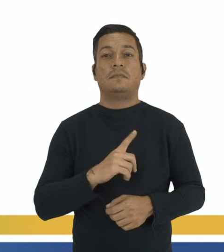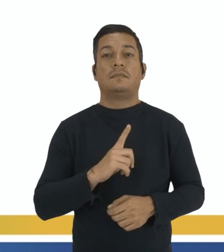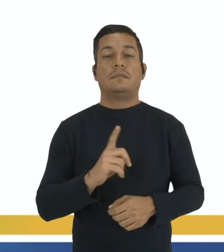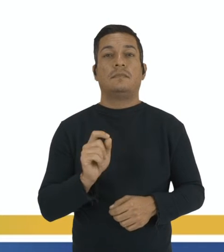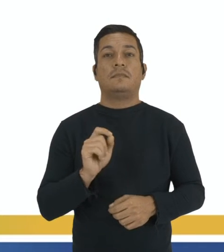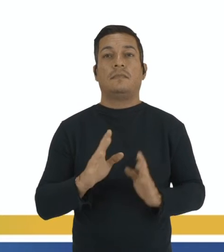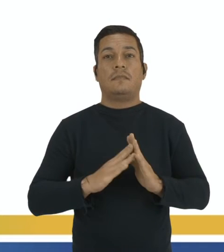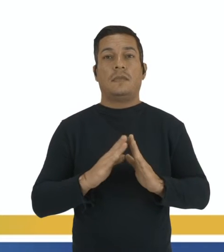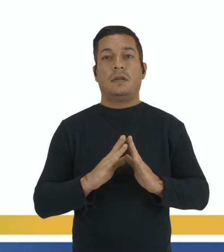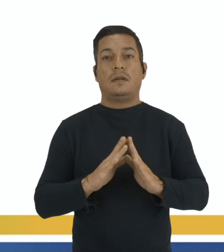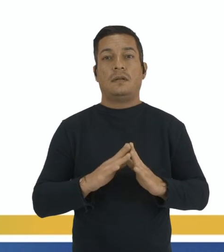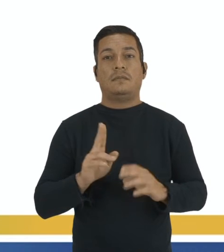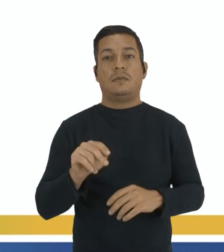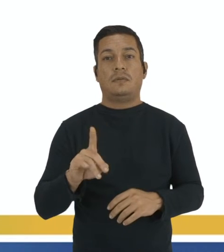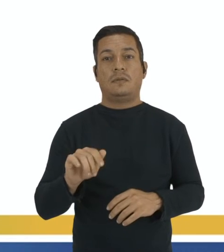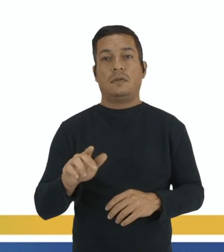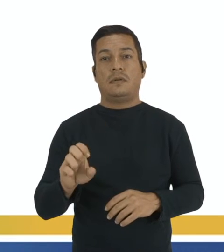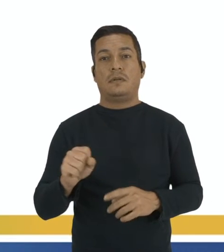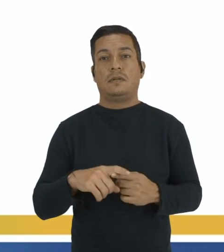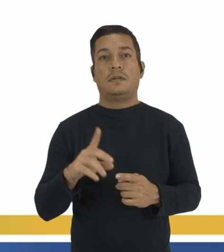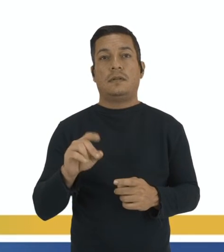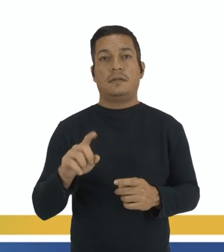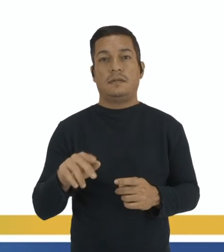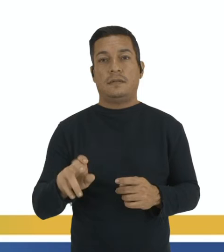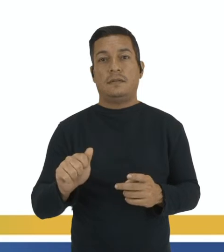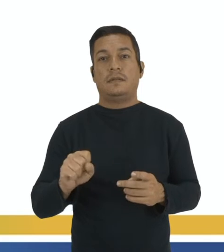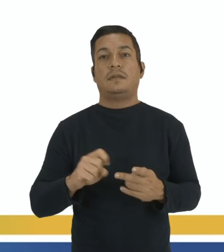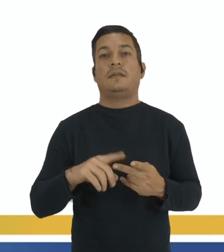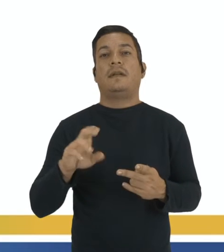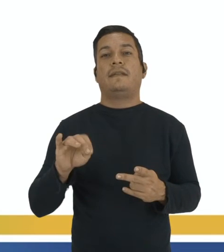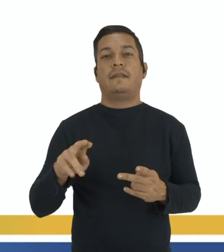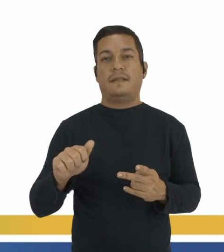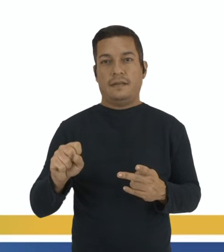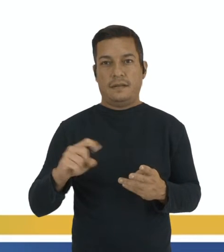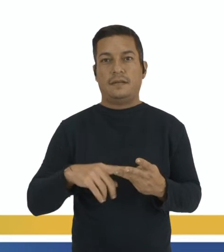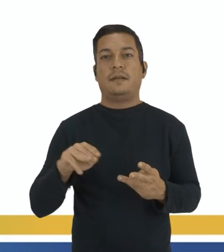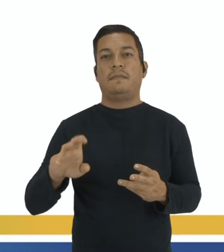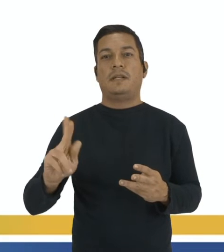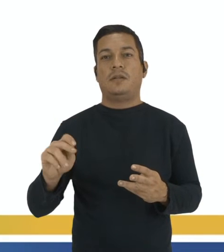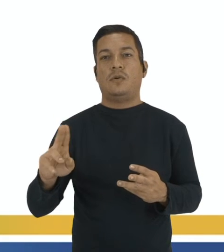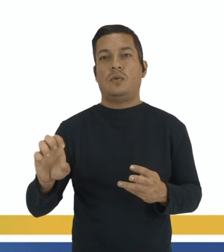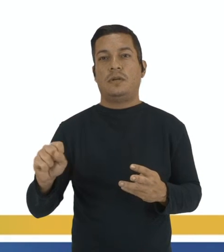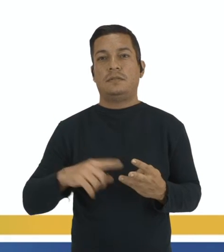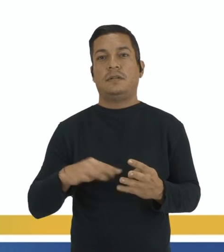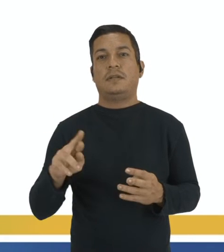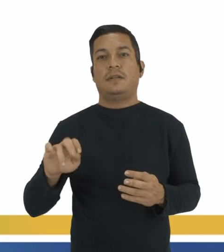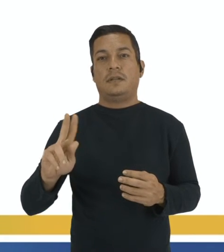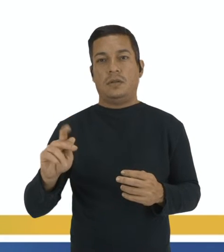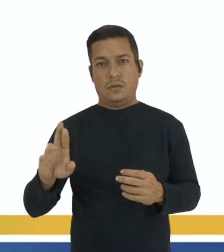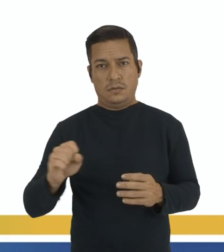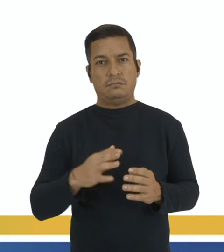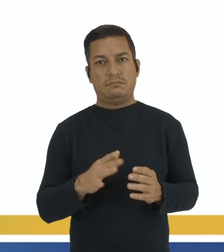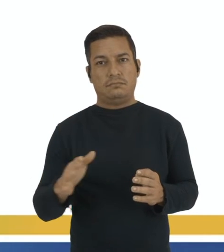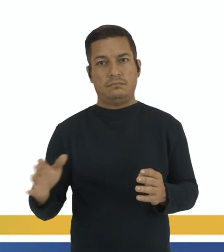existem casas para as unidades, dezenas, centenas de milhares, milhões, bilhões, trilhões e assim